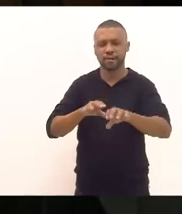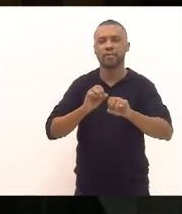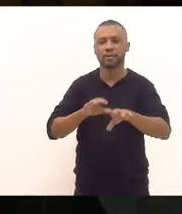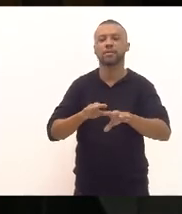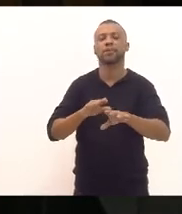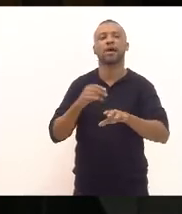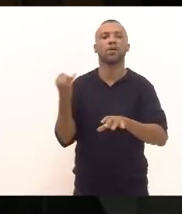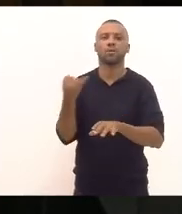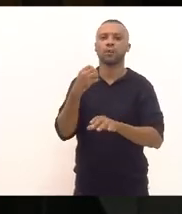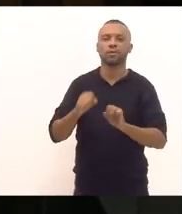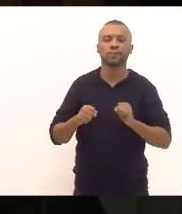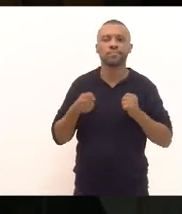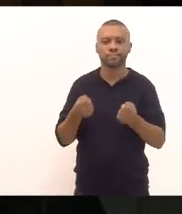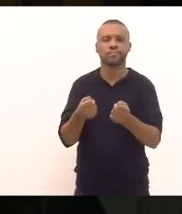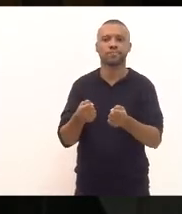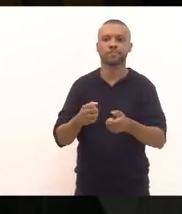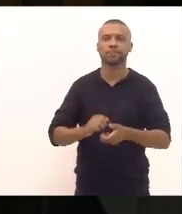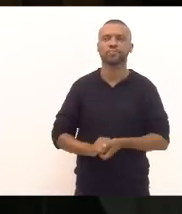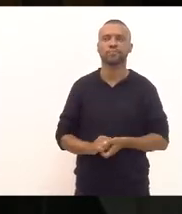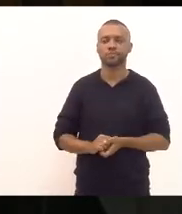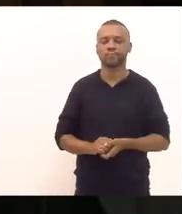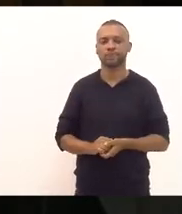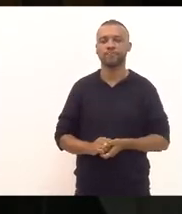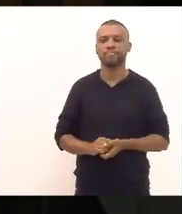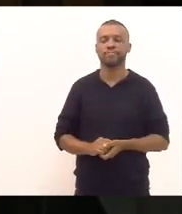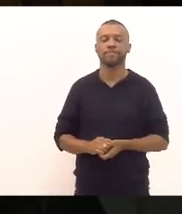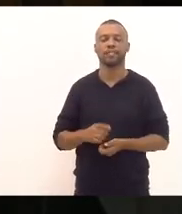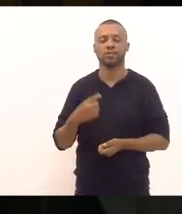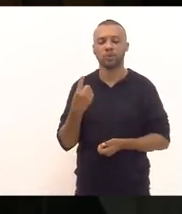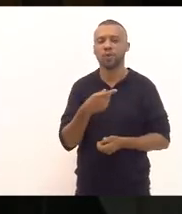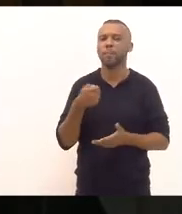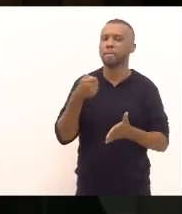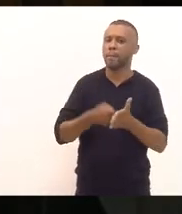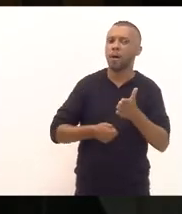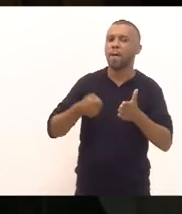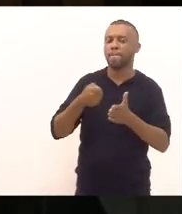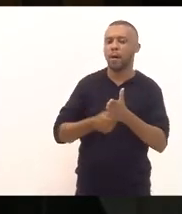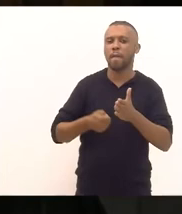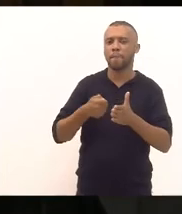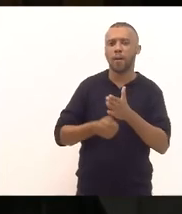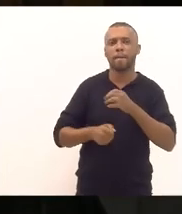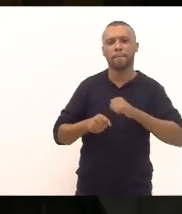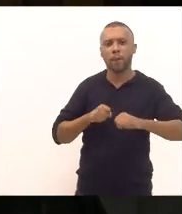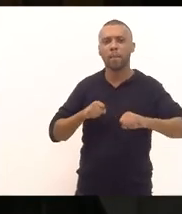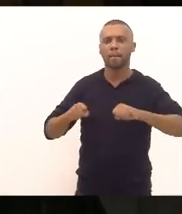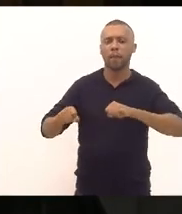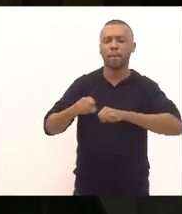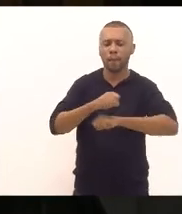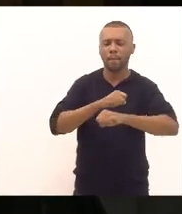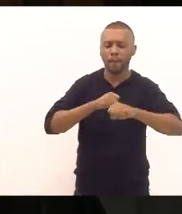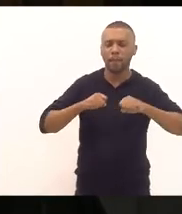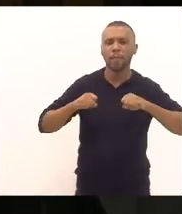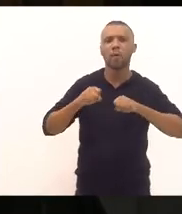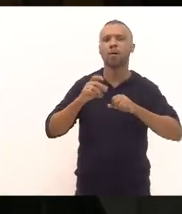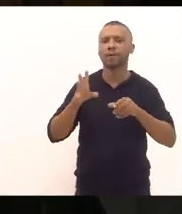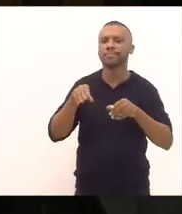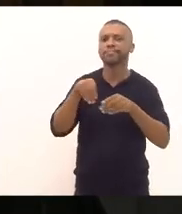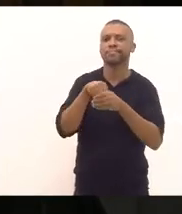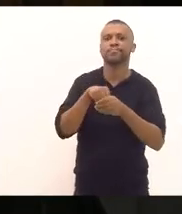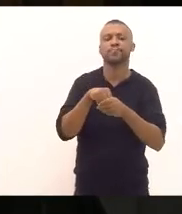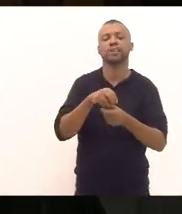fundamental que seja fortalecido e a gente é lutou muito para quem Corporação da UERJ pelo Enzo